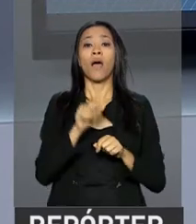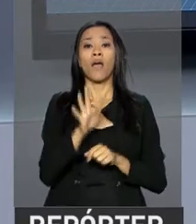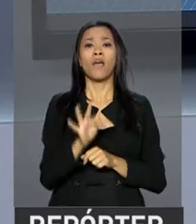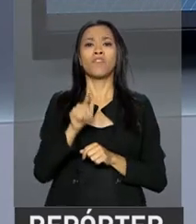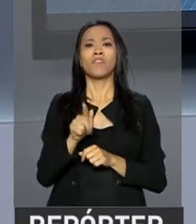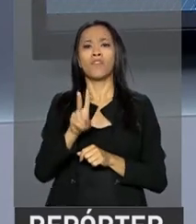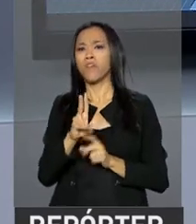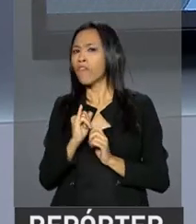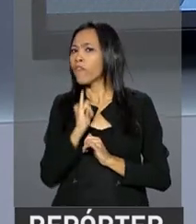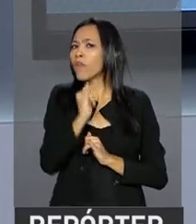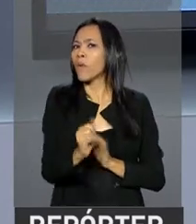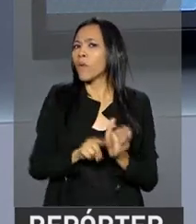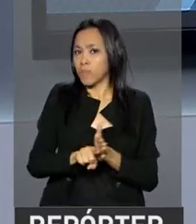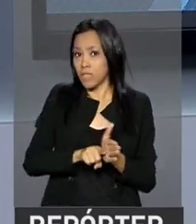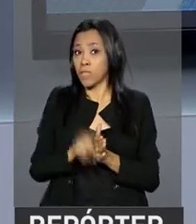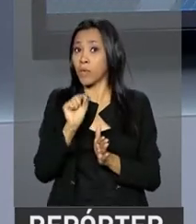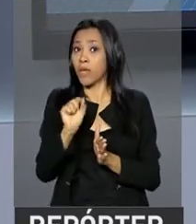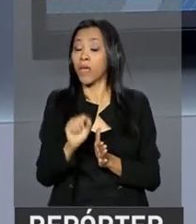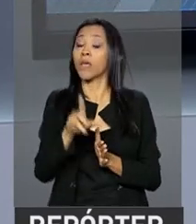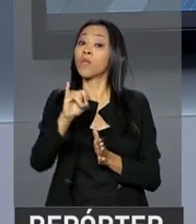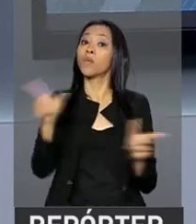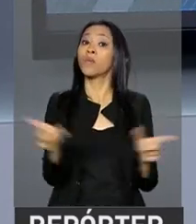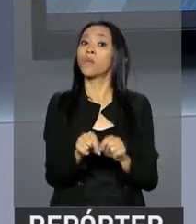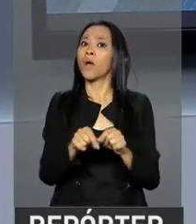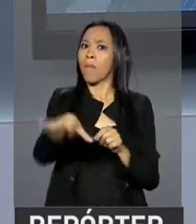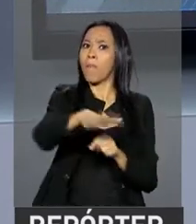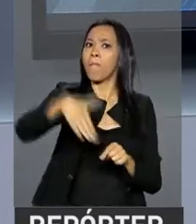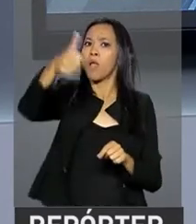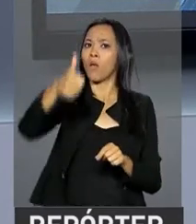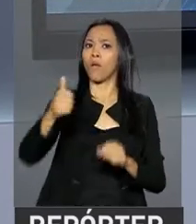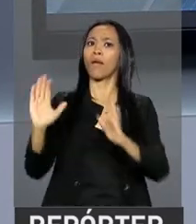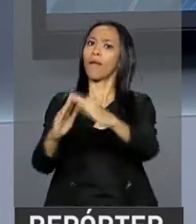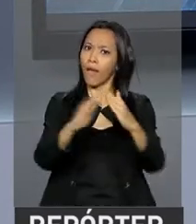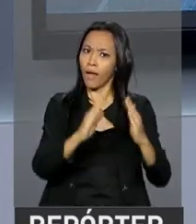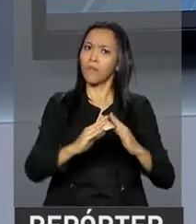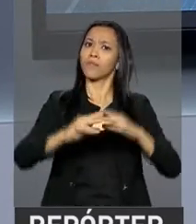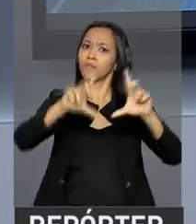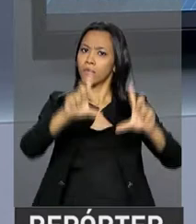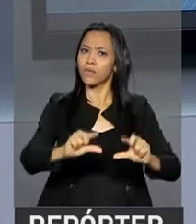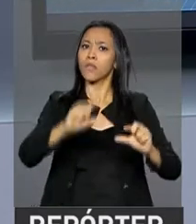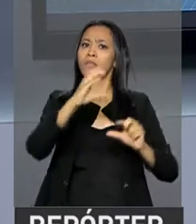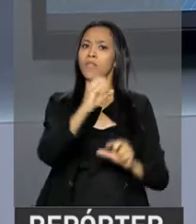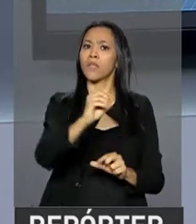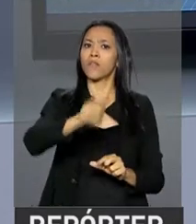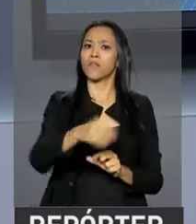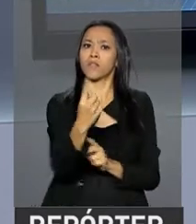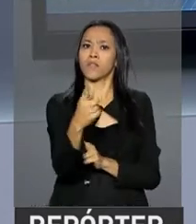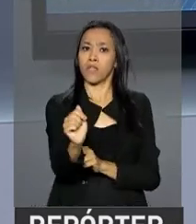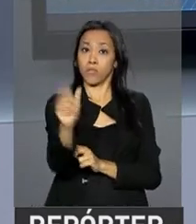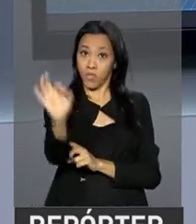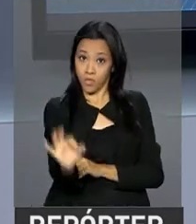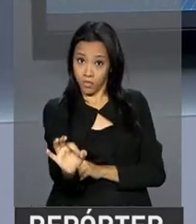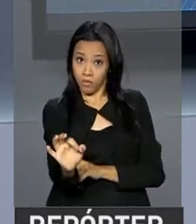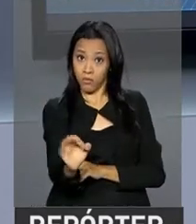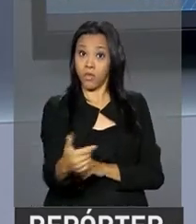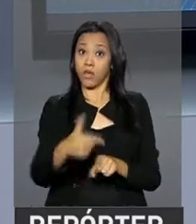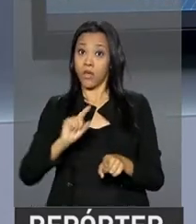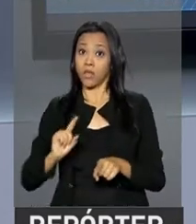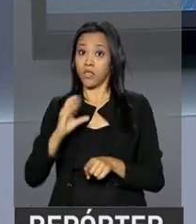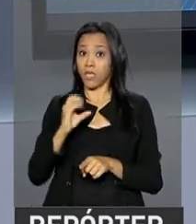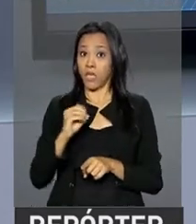do ipc foi o grupo habitação que recuou 0,17 por cento após uma alta de